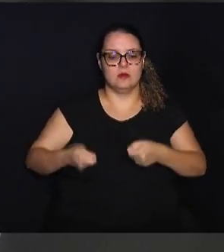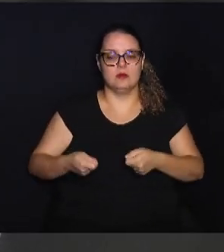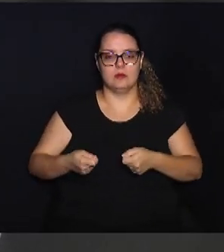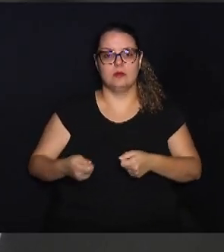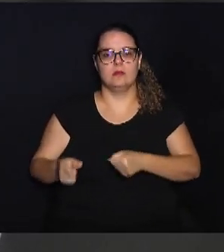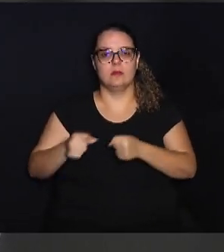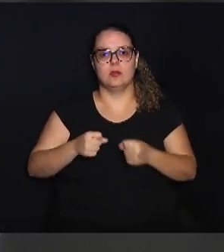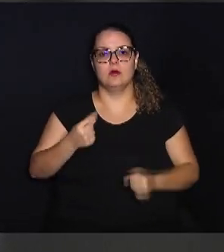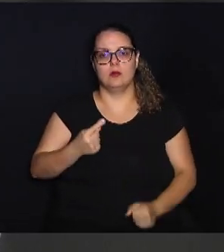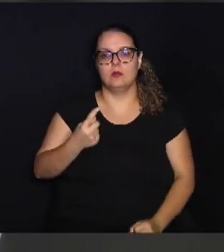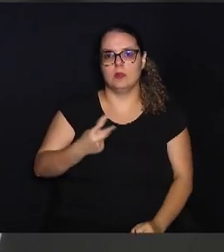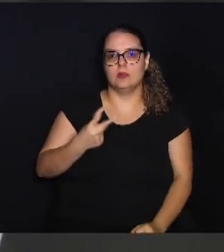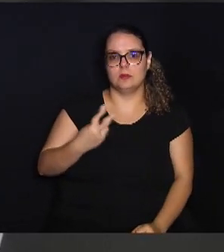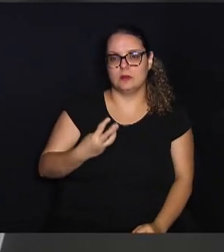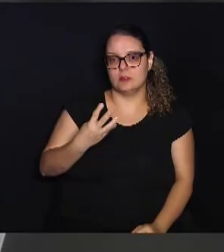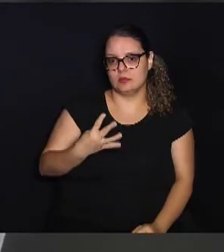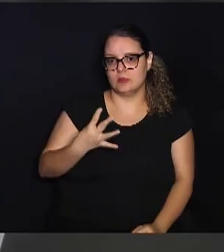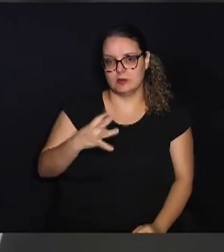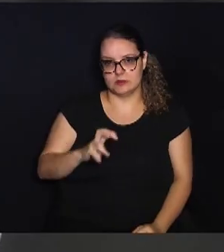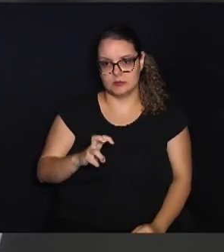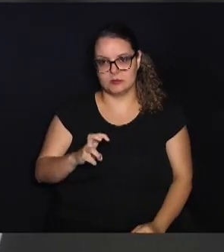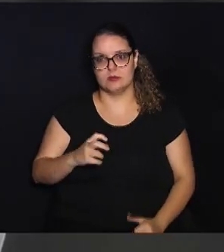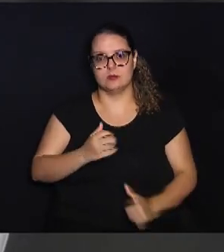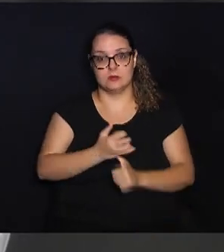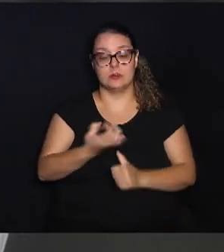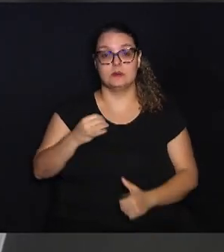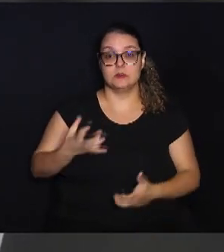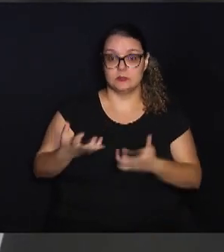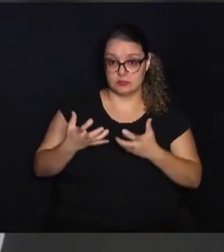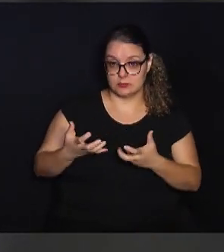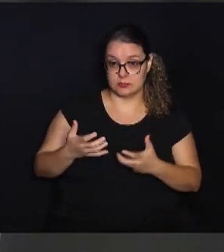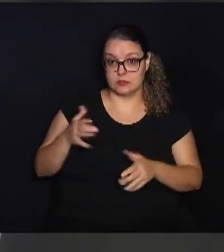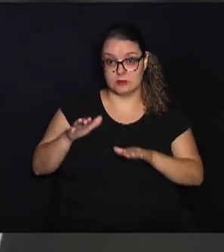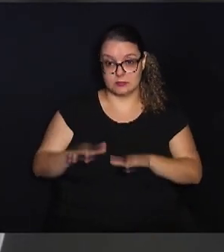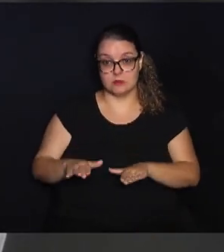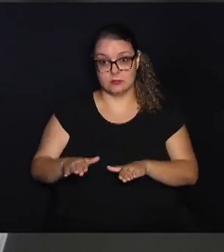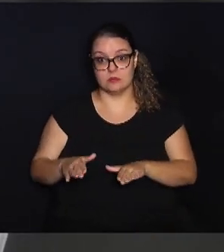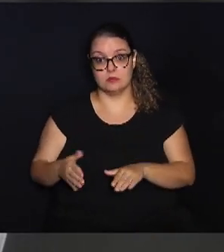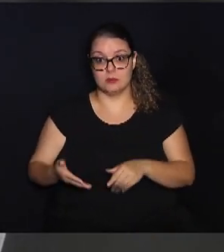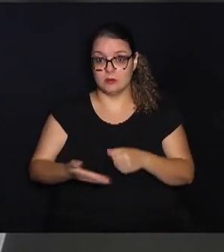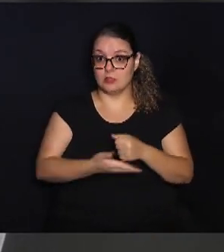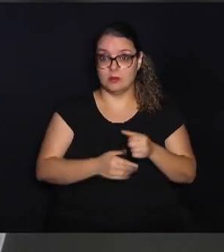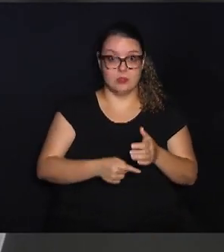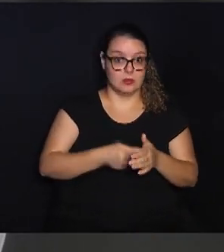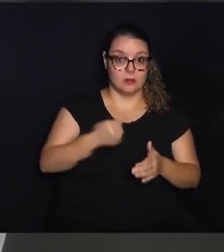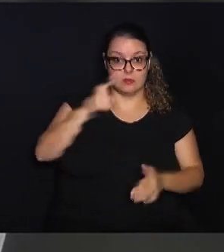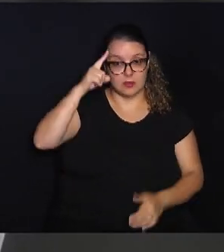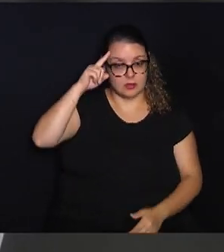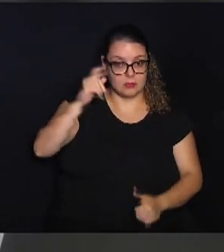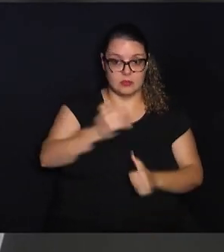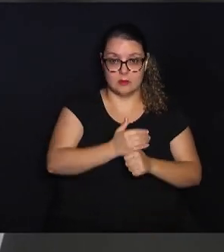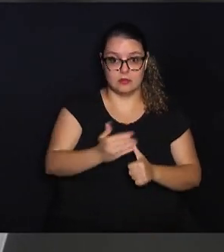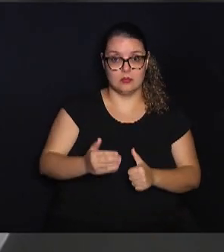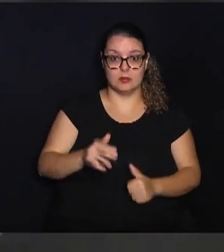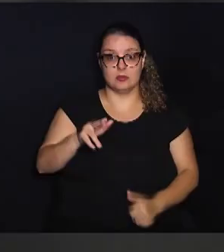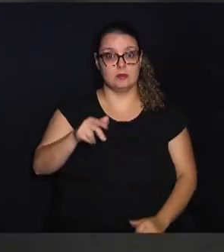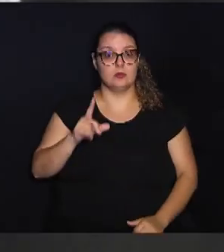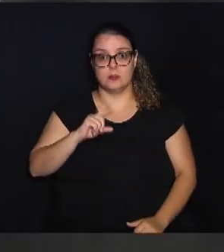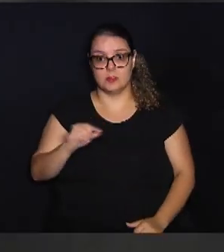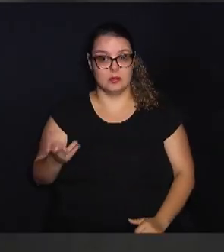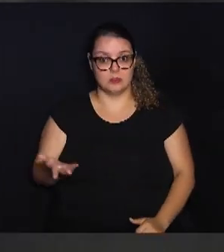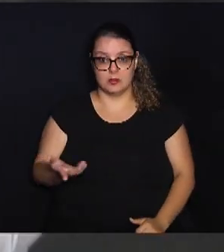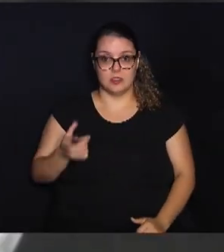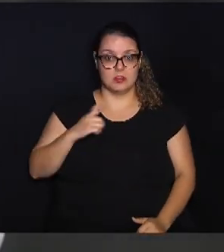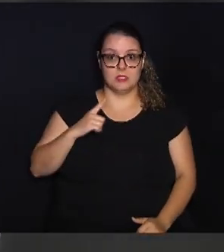2, 3, 4, 5 mandatos. Se eu quisesse continuar aqui, eu tinha entrado para a base no primeiro dia de mandato, eu nunca mais sairia. Eu